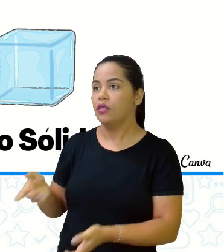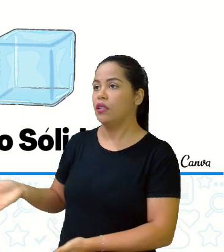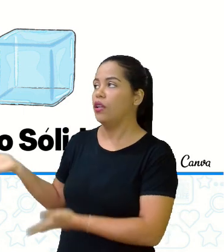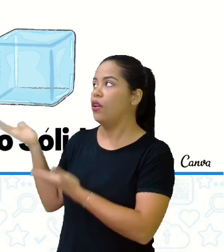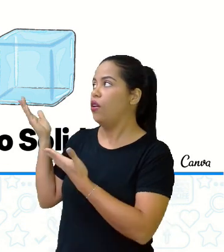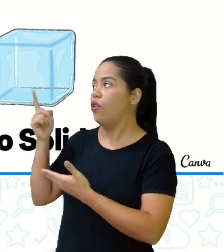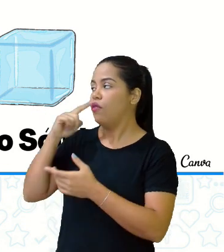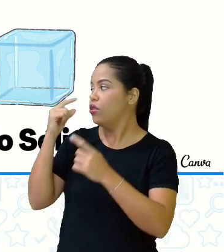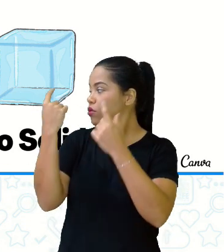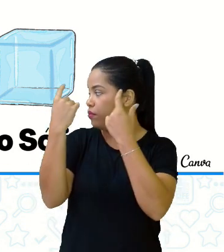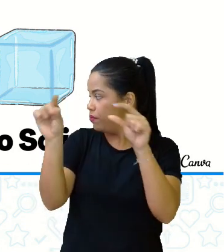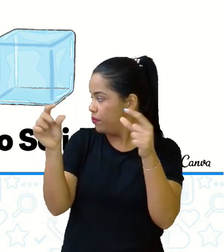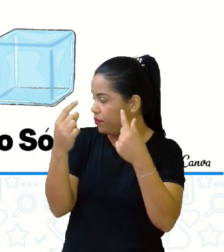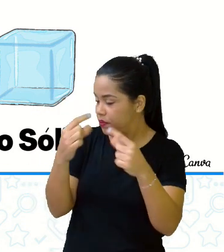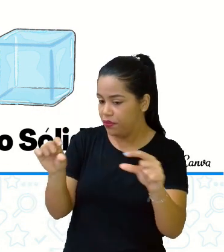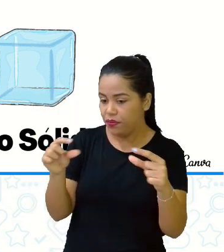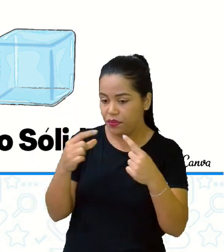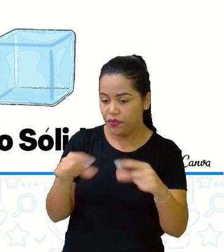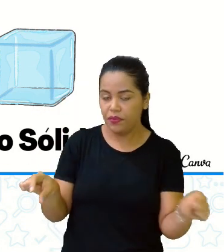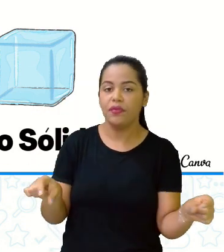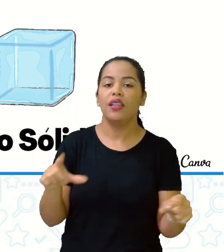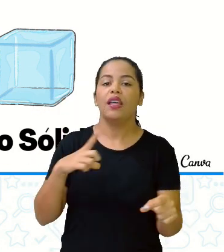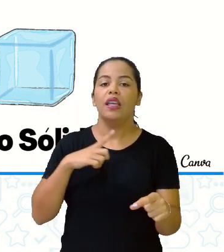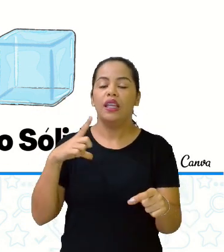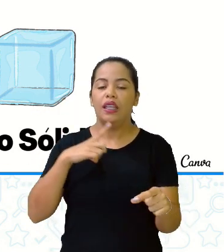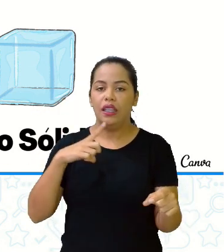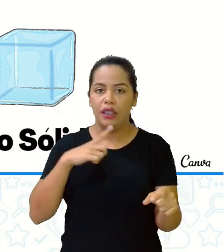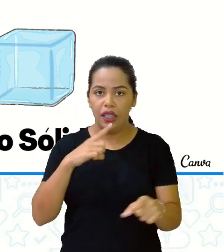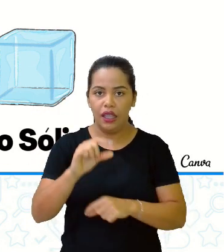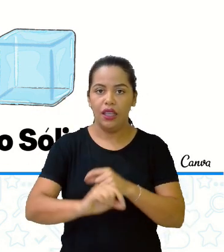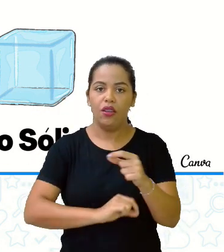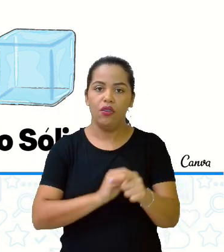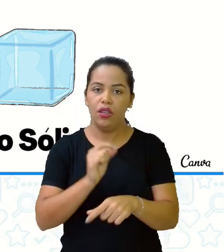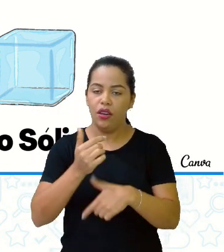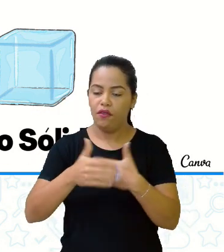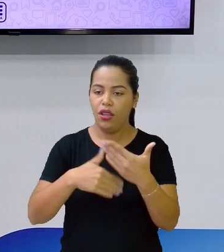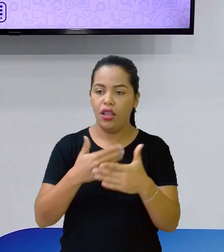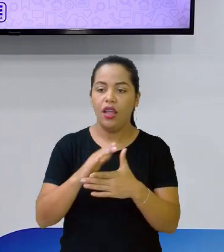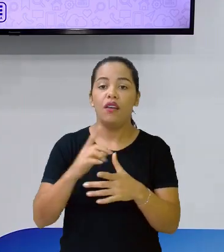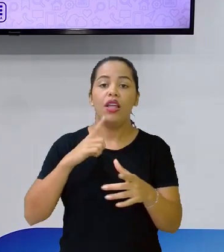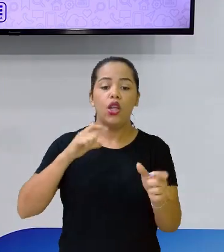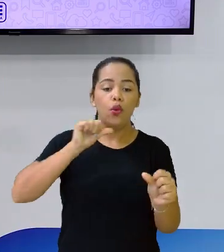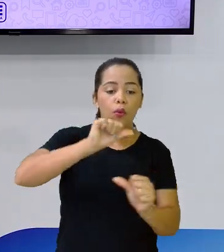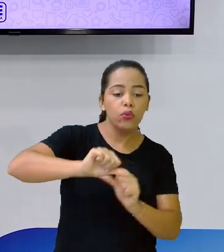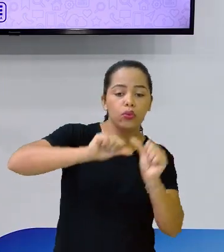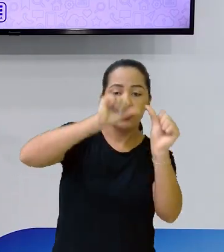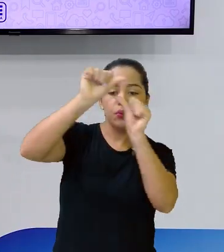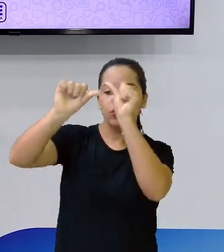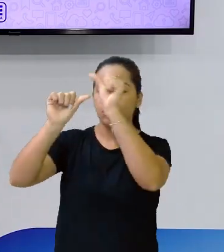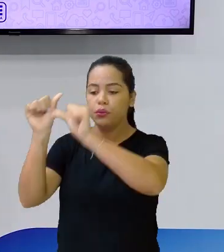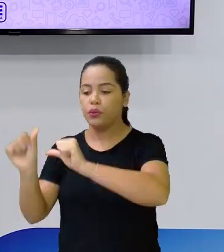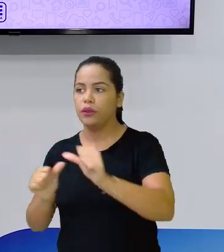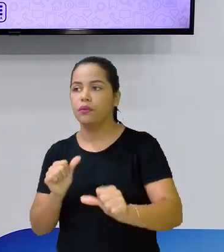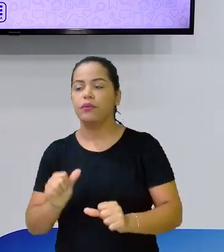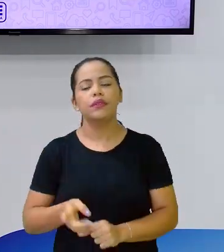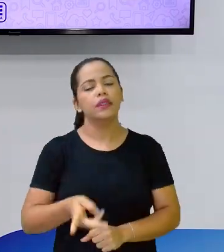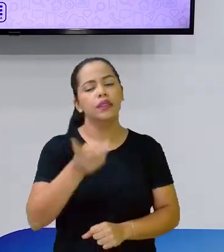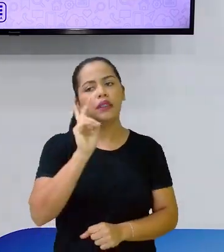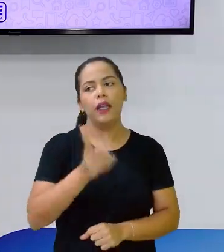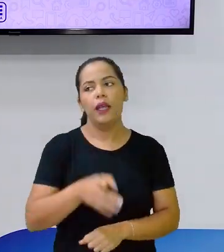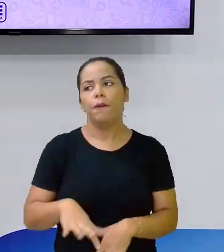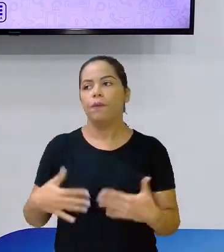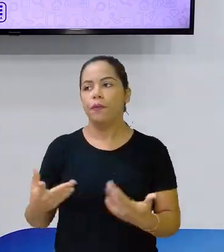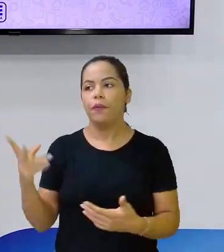do estado líquido para o estado gasoso, do estado gasoso para o sólido, e ele vai, ó, tendo essas variações aí, tá?